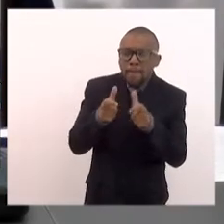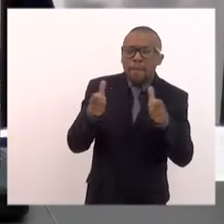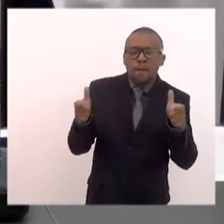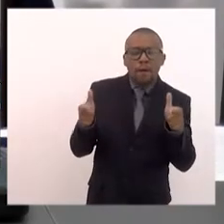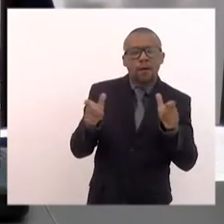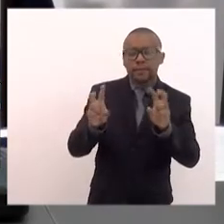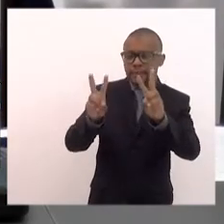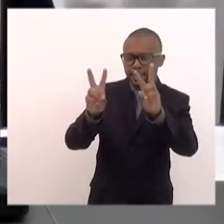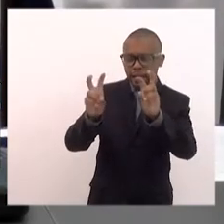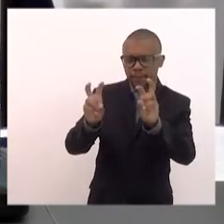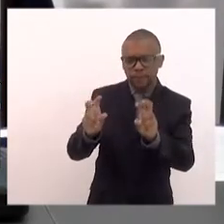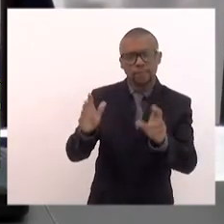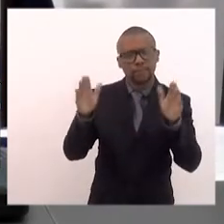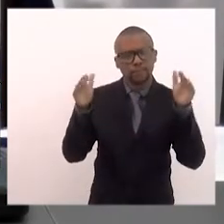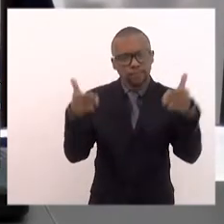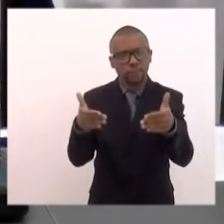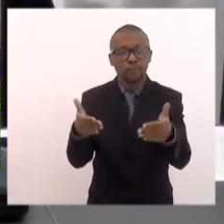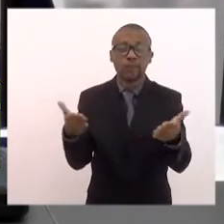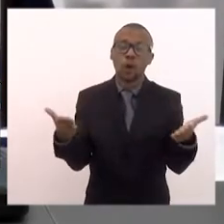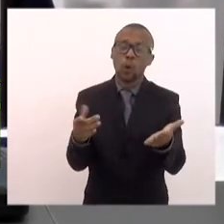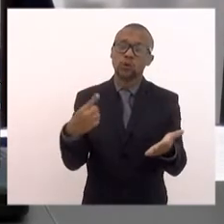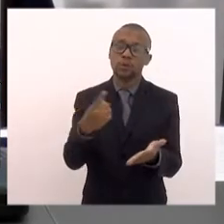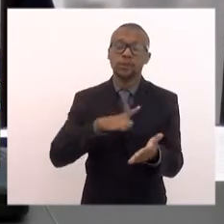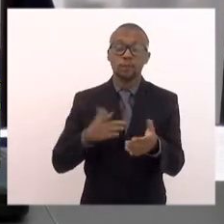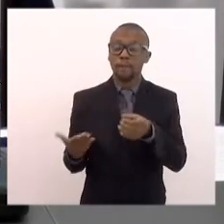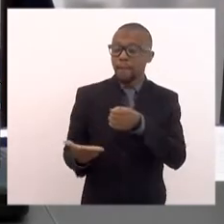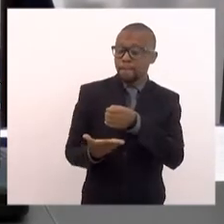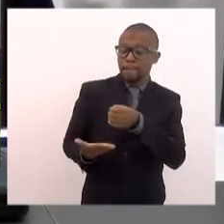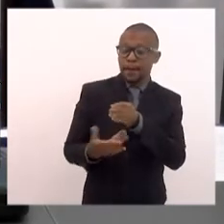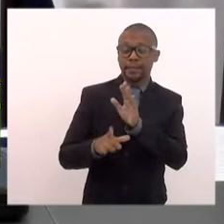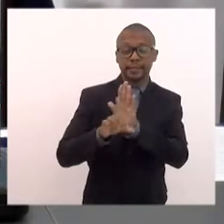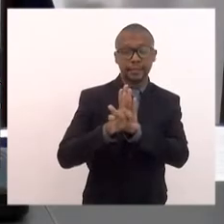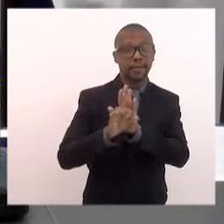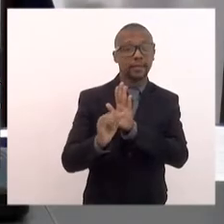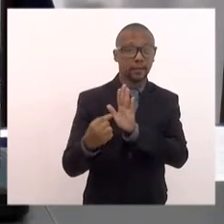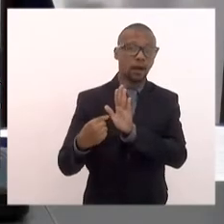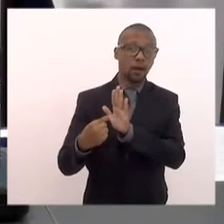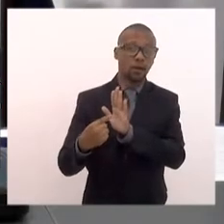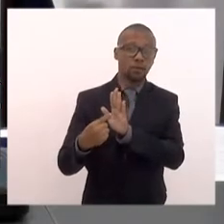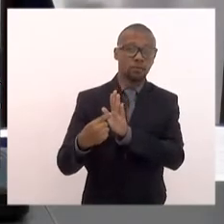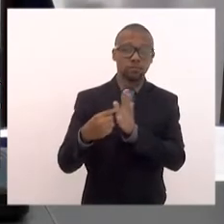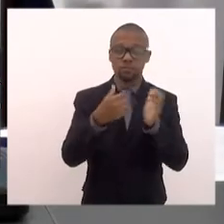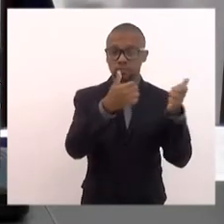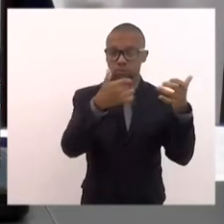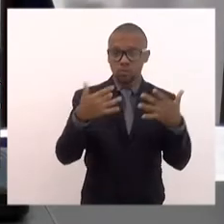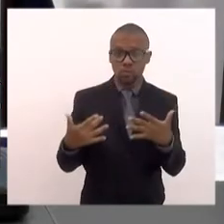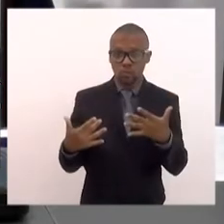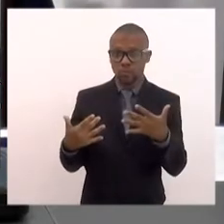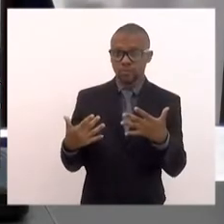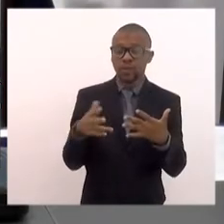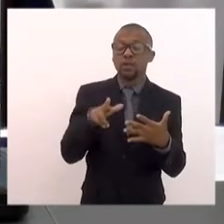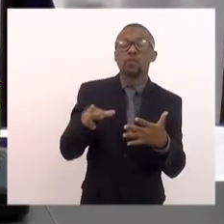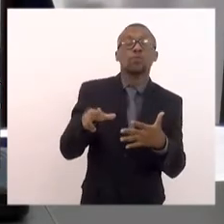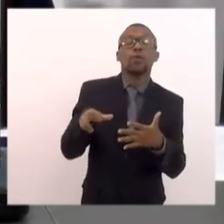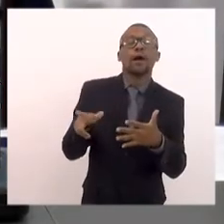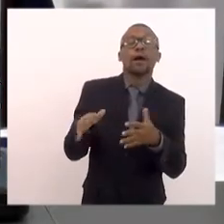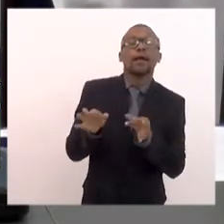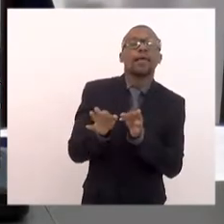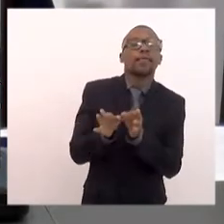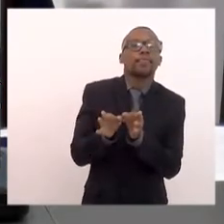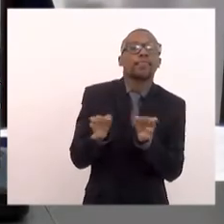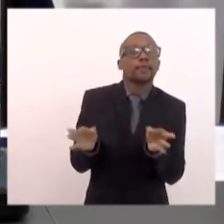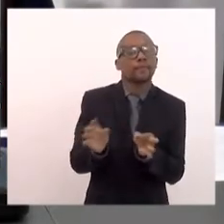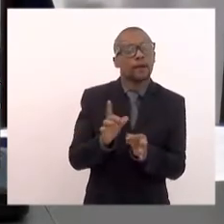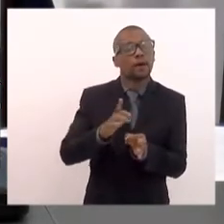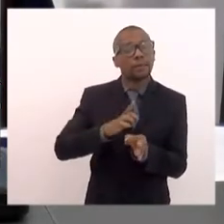abordagem desse tema, e nós temos hoje um arcabouço legal, procurador Augusto, que não é trivial, que tenta abordar uma